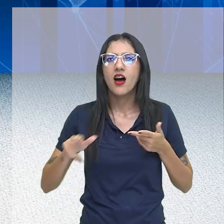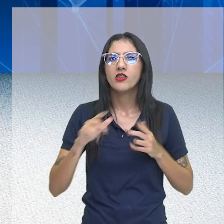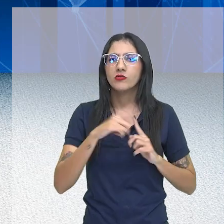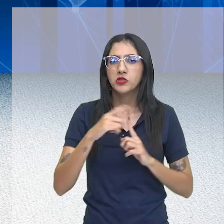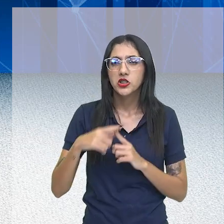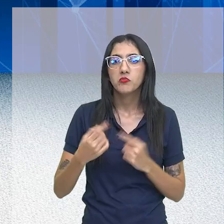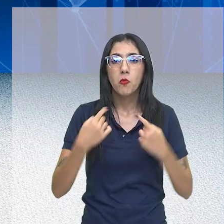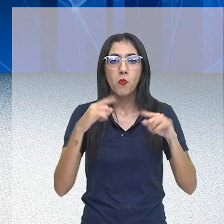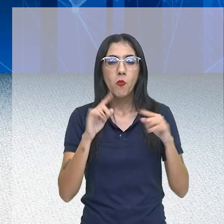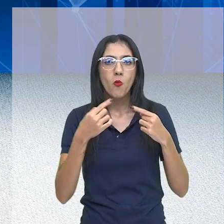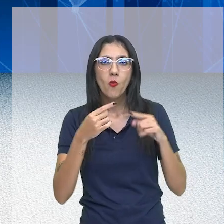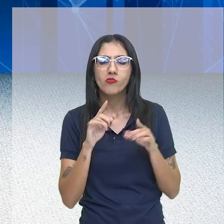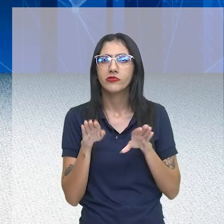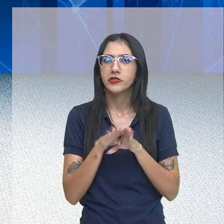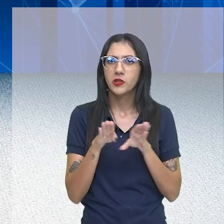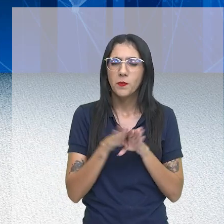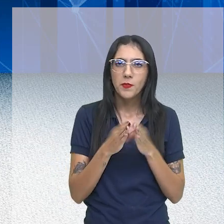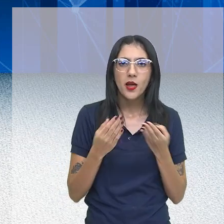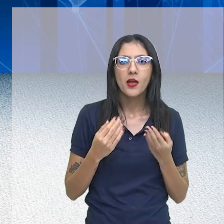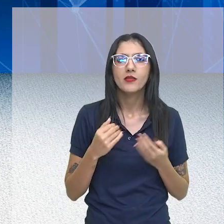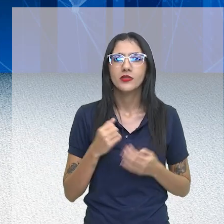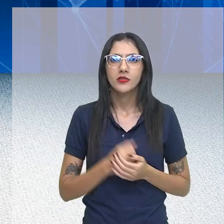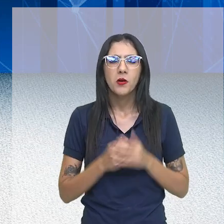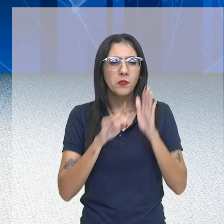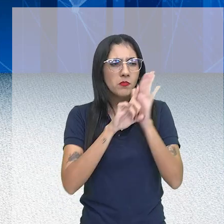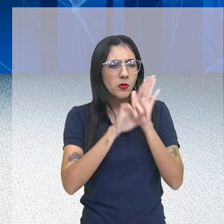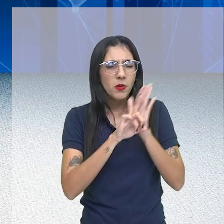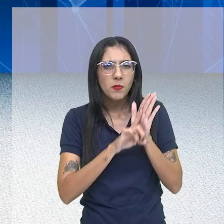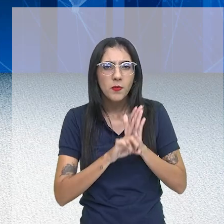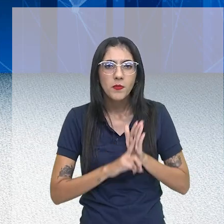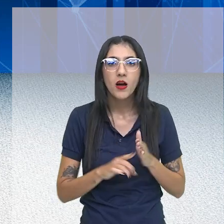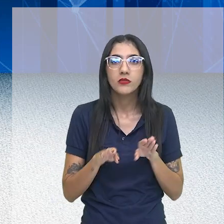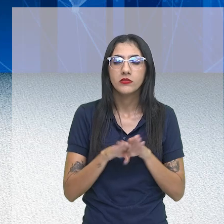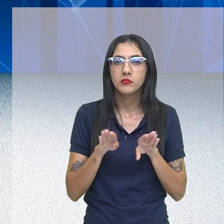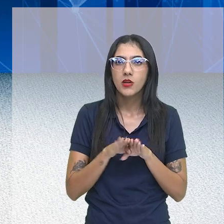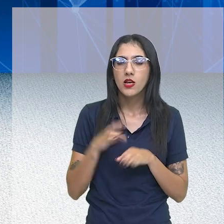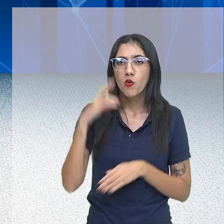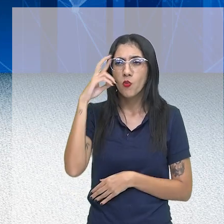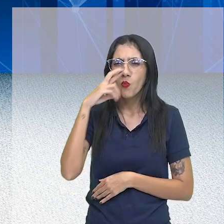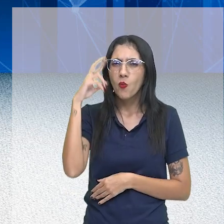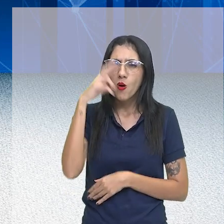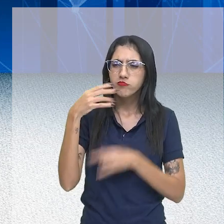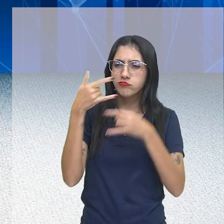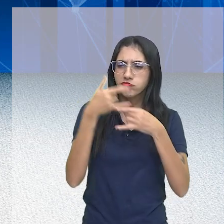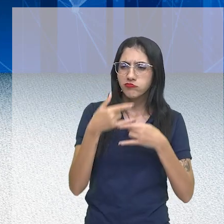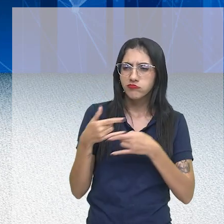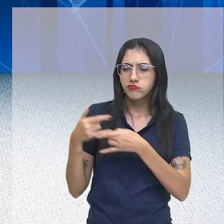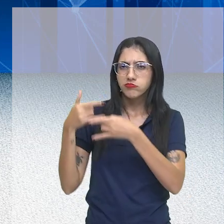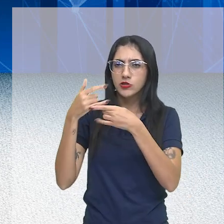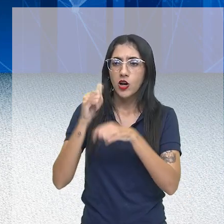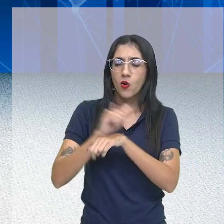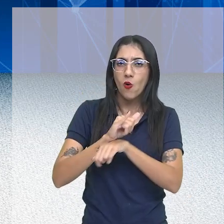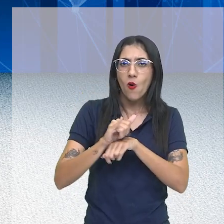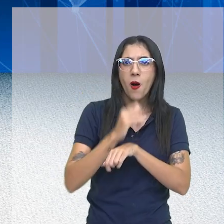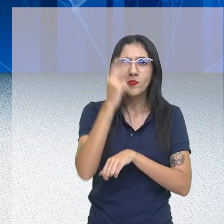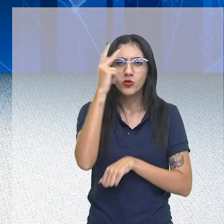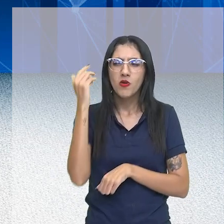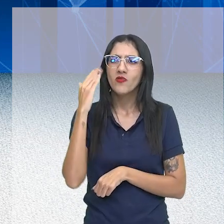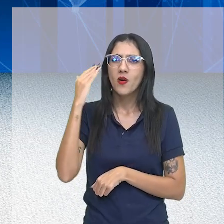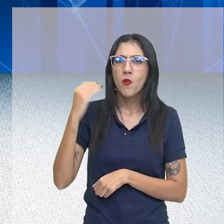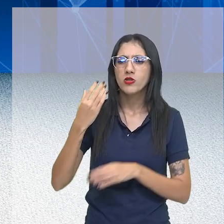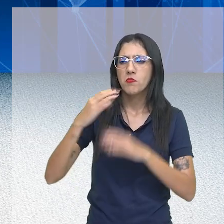às músicas, né, as pessoas procurando ali transmissões ao vivo de shows, né, de cantores ali